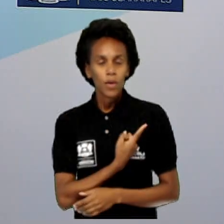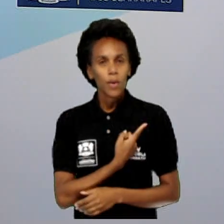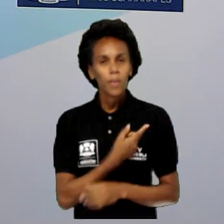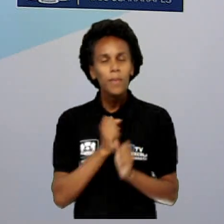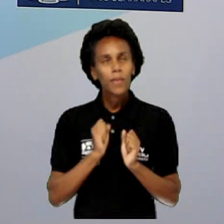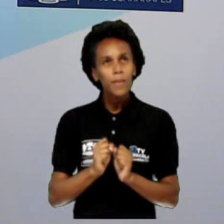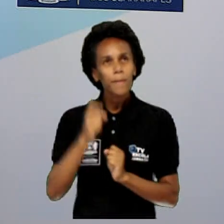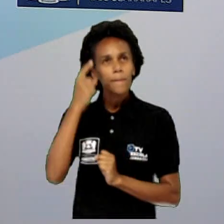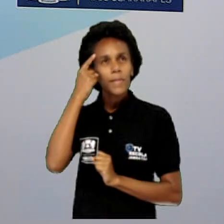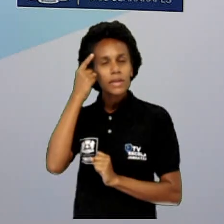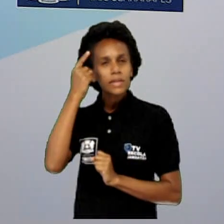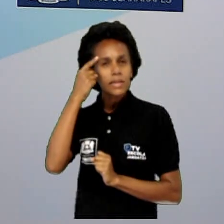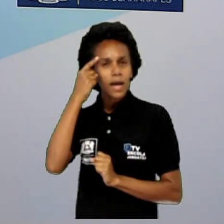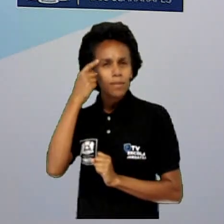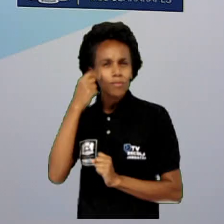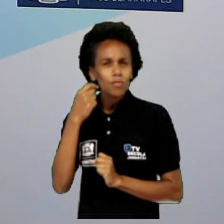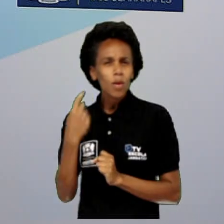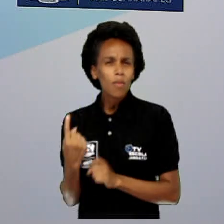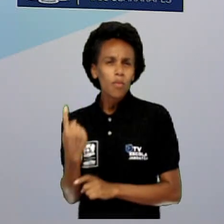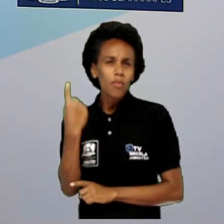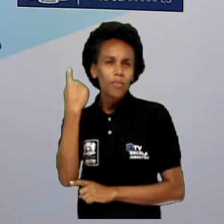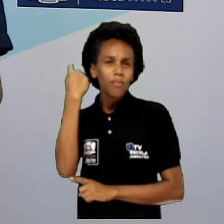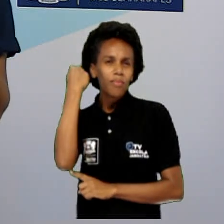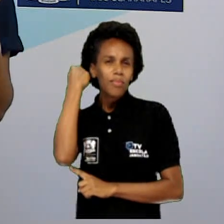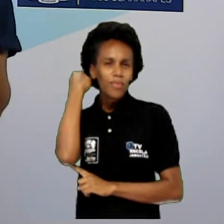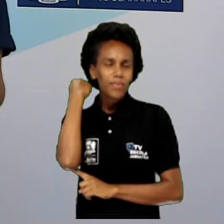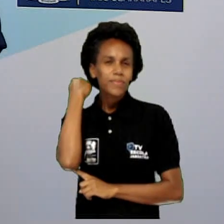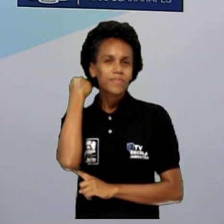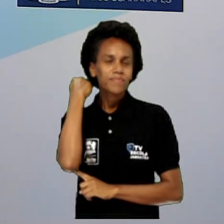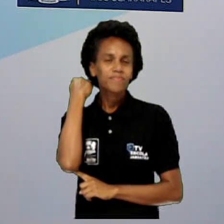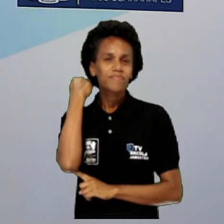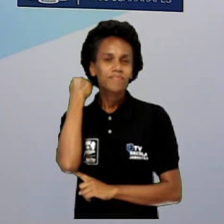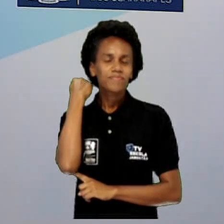no passado, as bonecas, por exemplo,